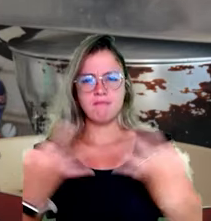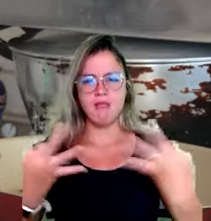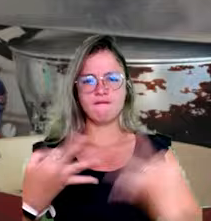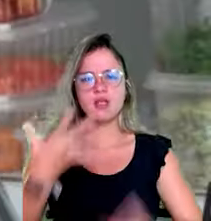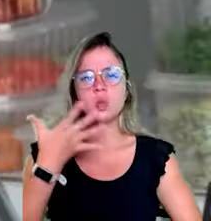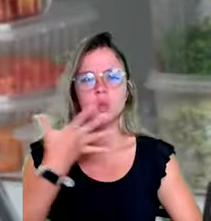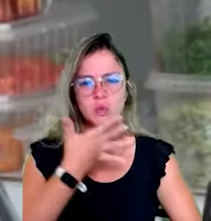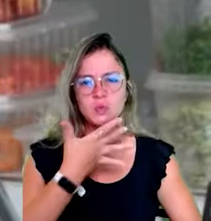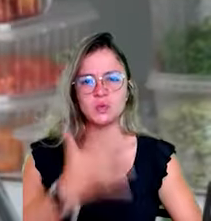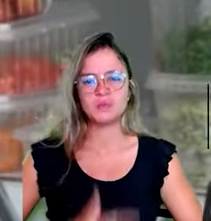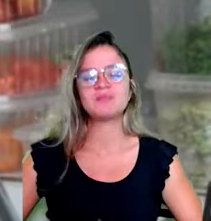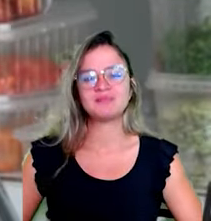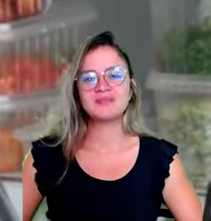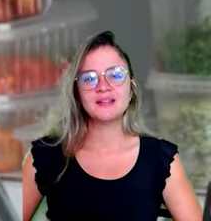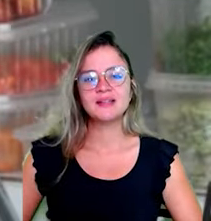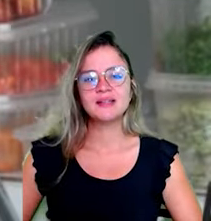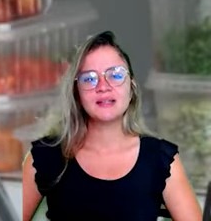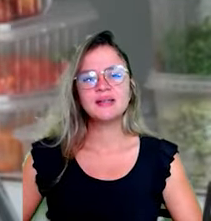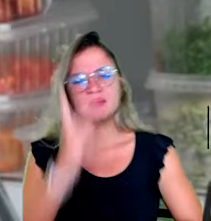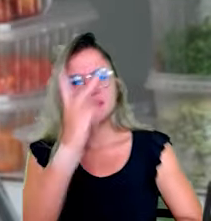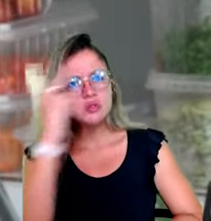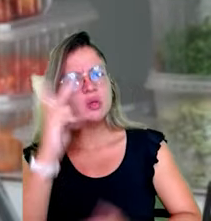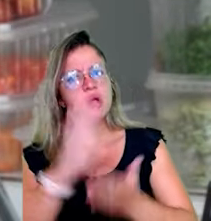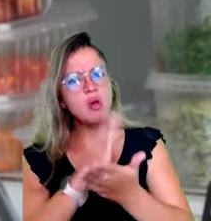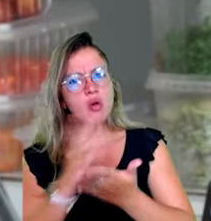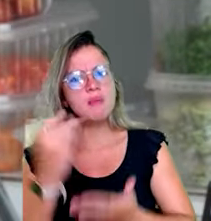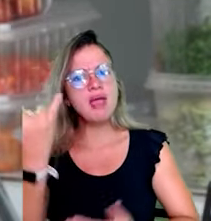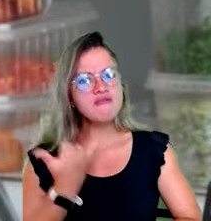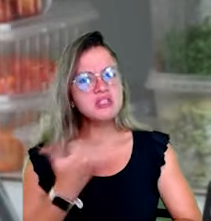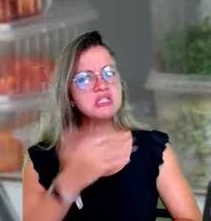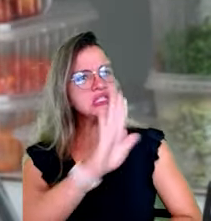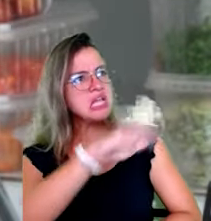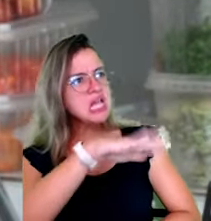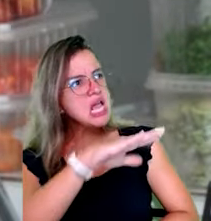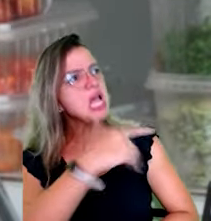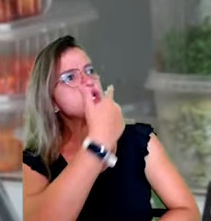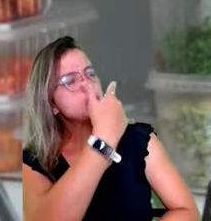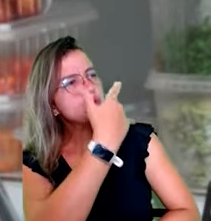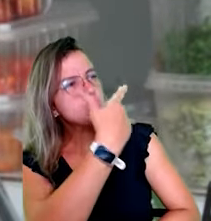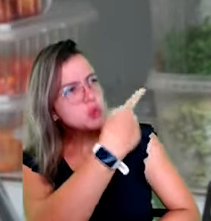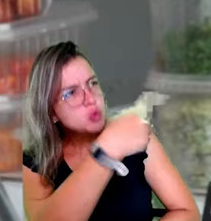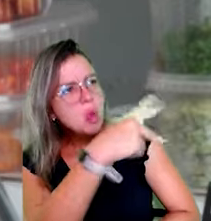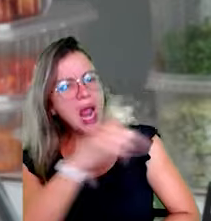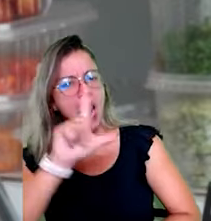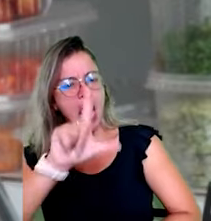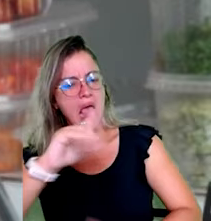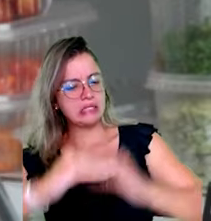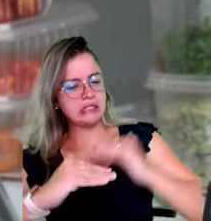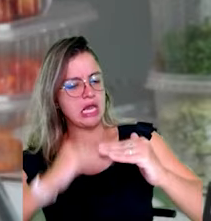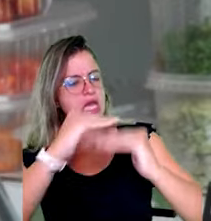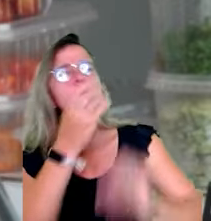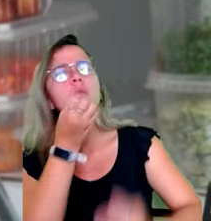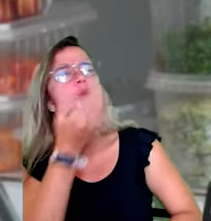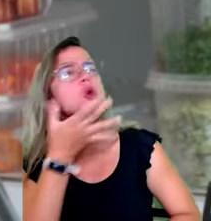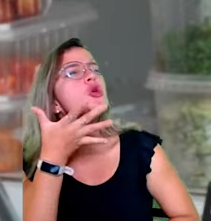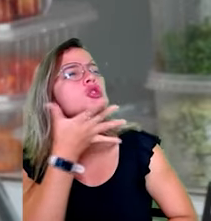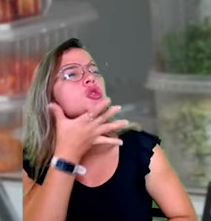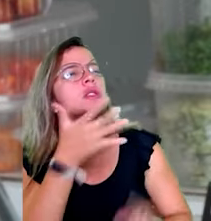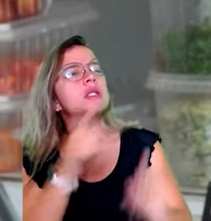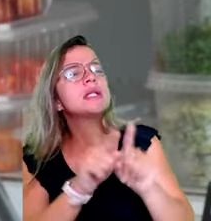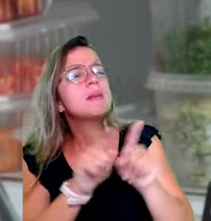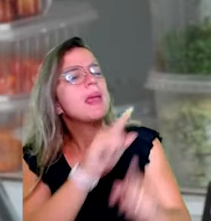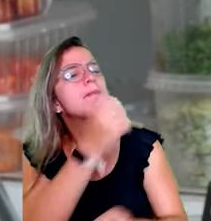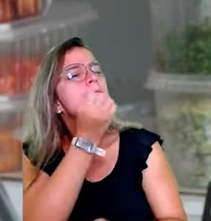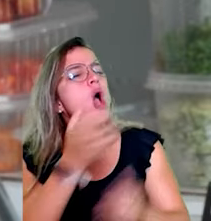clientes. Alguém comenta, nossa, alguém falou que comeu essa lasanha, oh, nossa, eu gostei do seu baião de dois. Então, eu acho